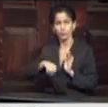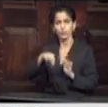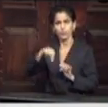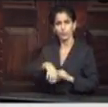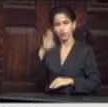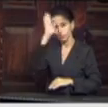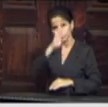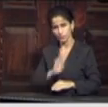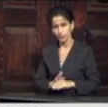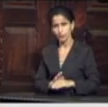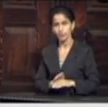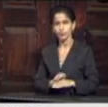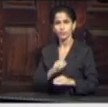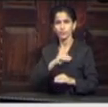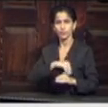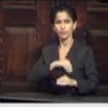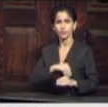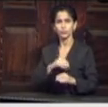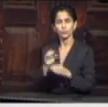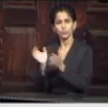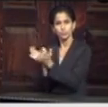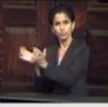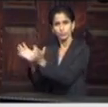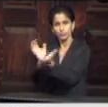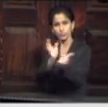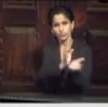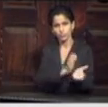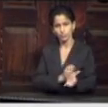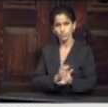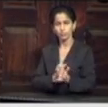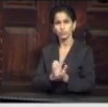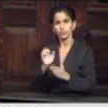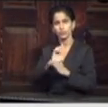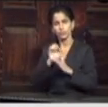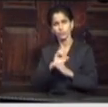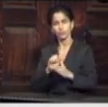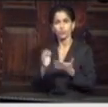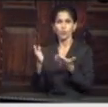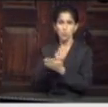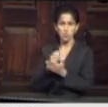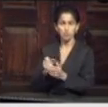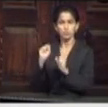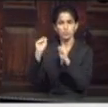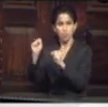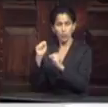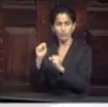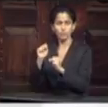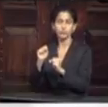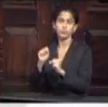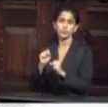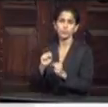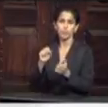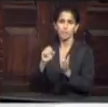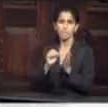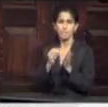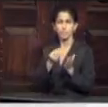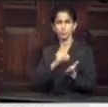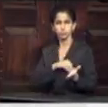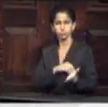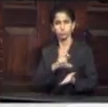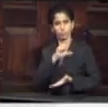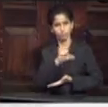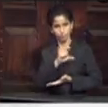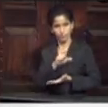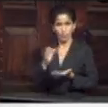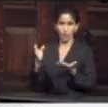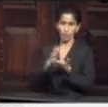Brasil, os salários regionais, porque tem estados que, pela sua condição, podem realmente dar um pouco além